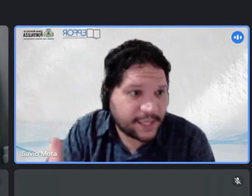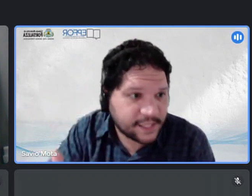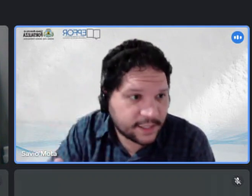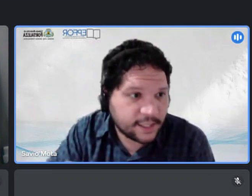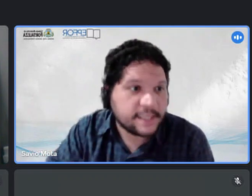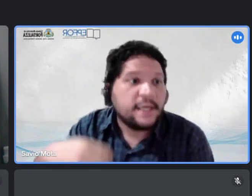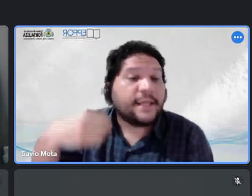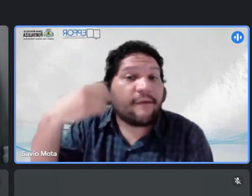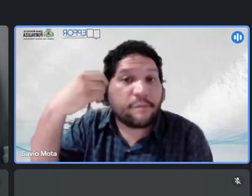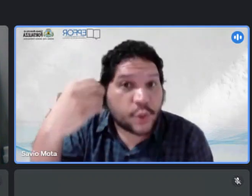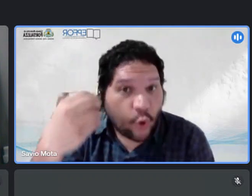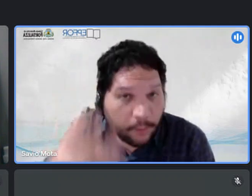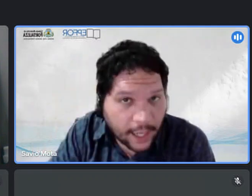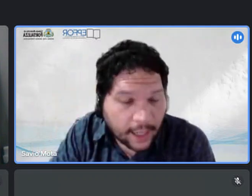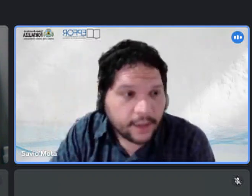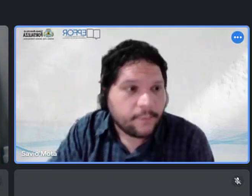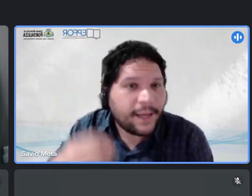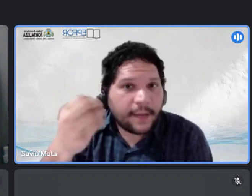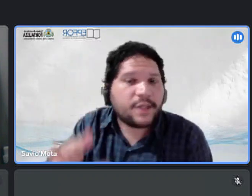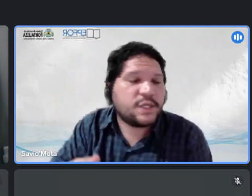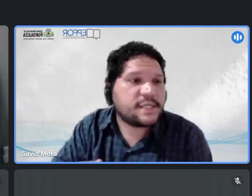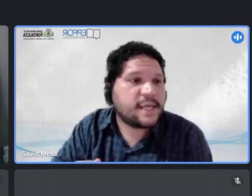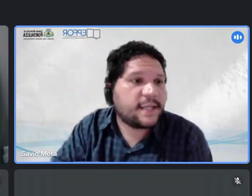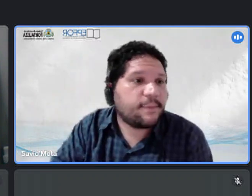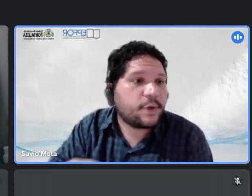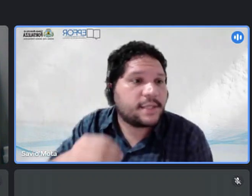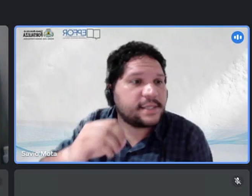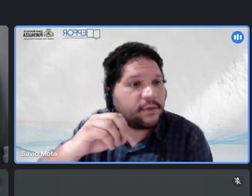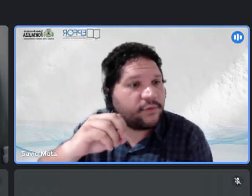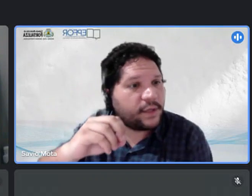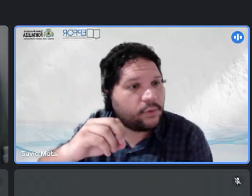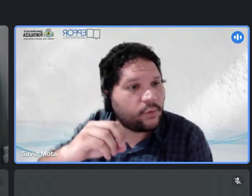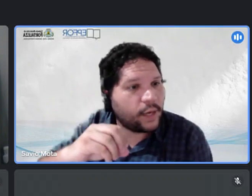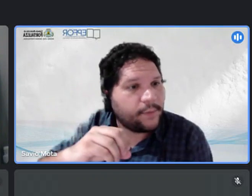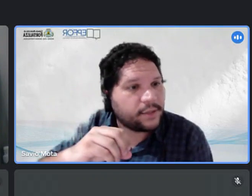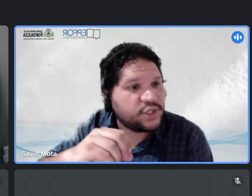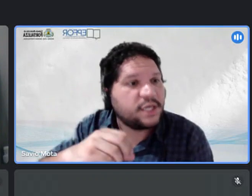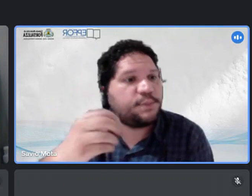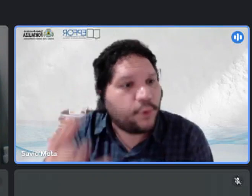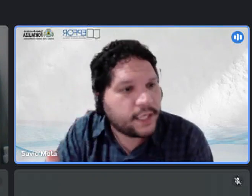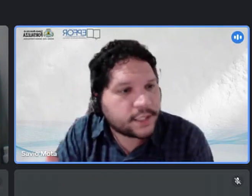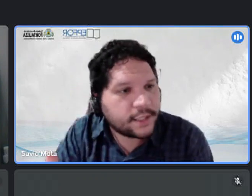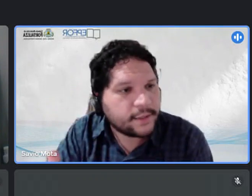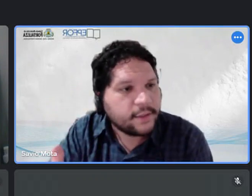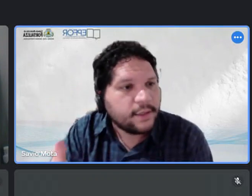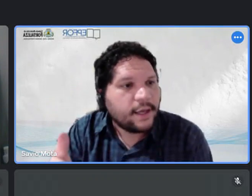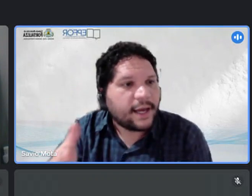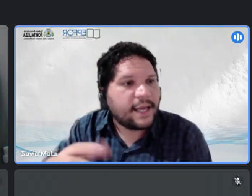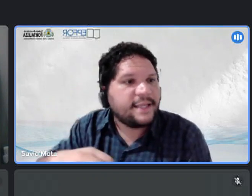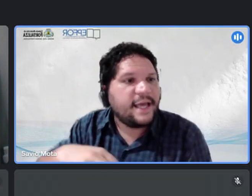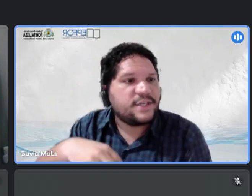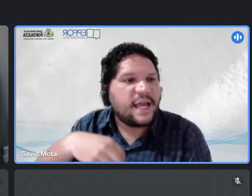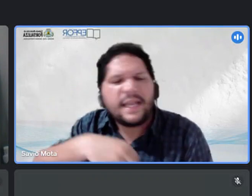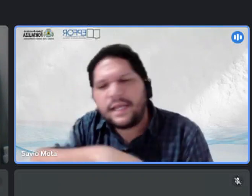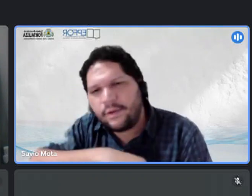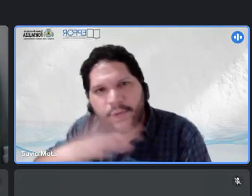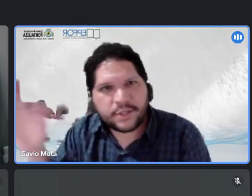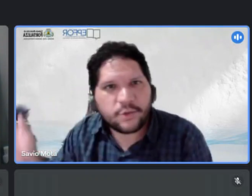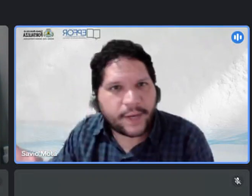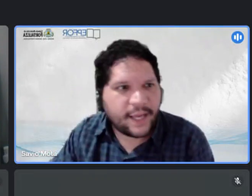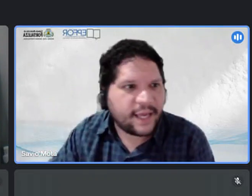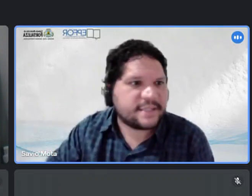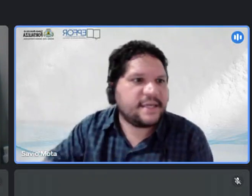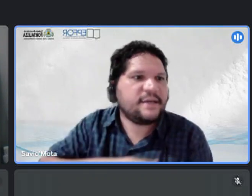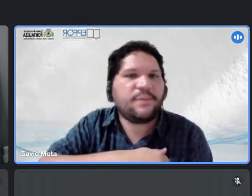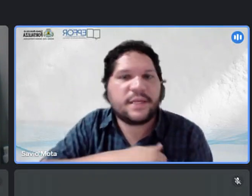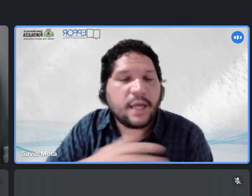nossos representantes, devemos cobrar, mas na medida certa, porque senão vira um alimento de antipolítica, né? Aquela ideia de que, não, político